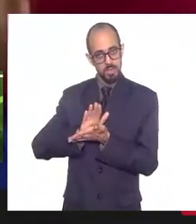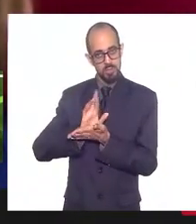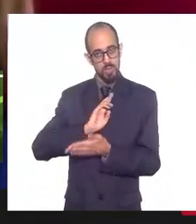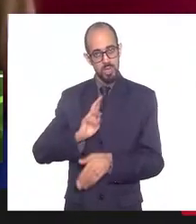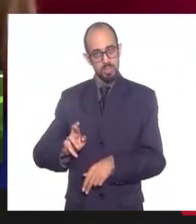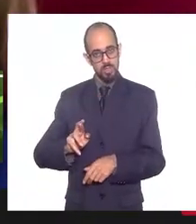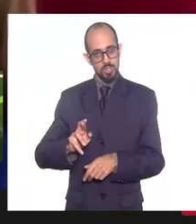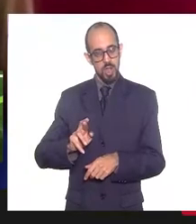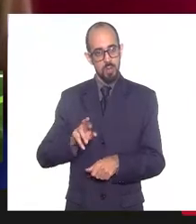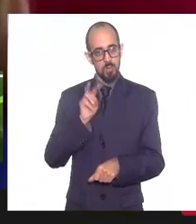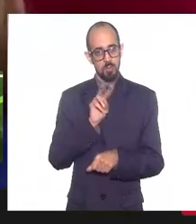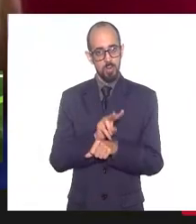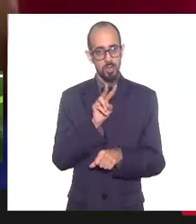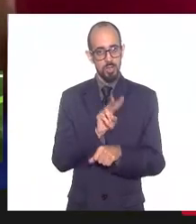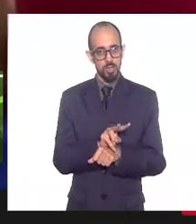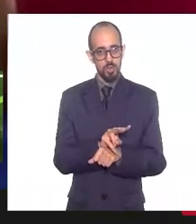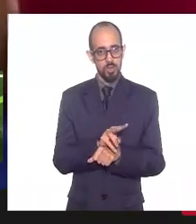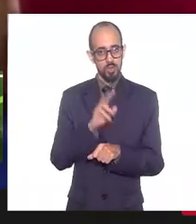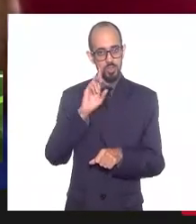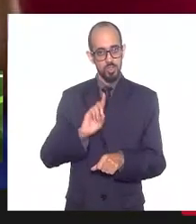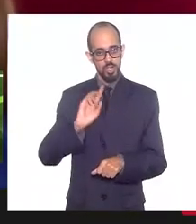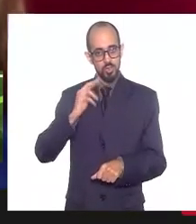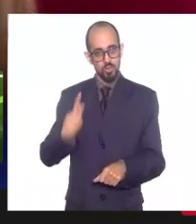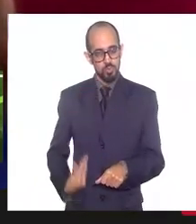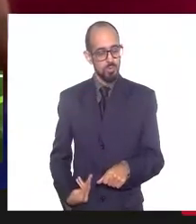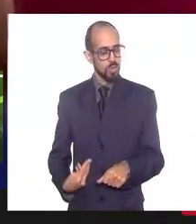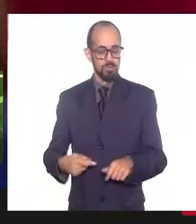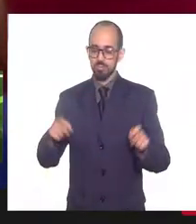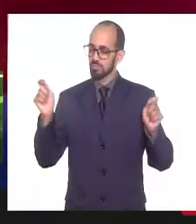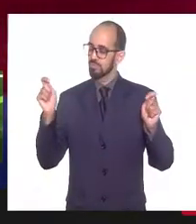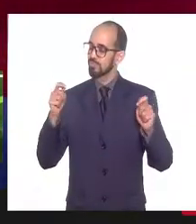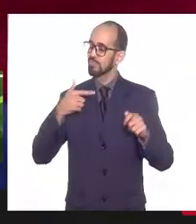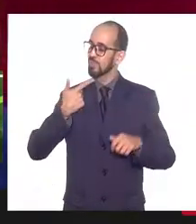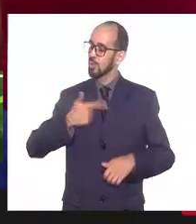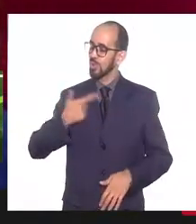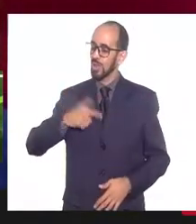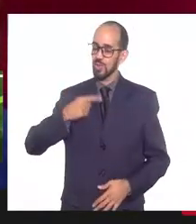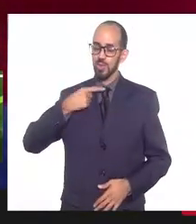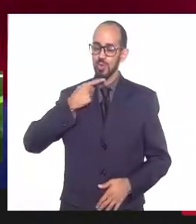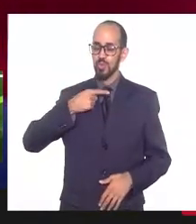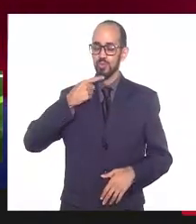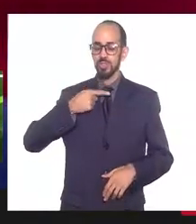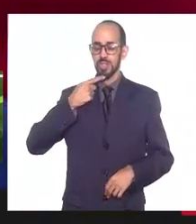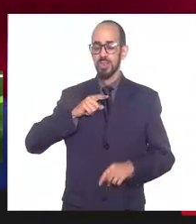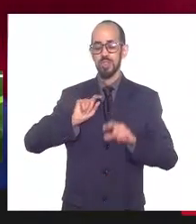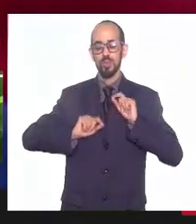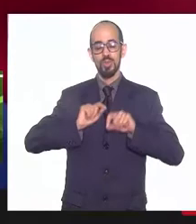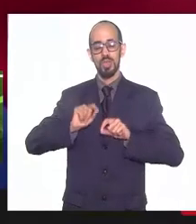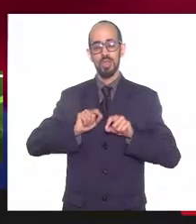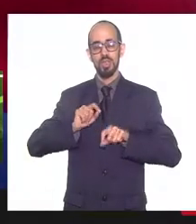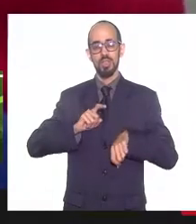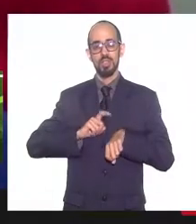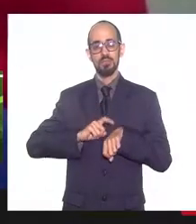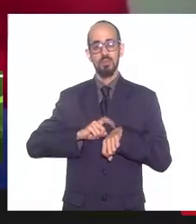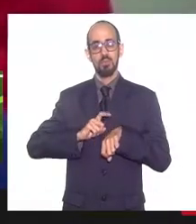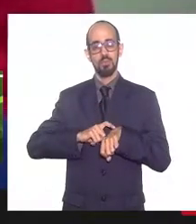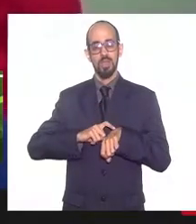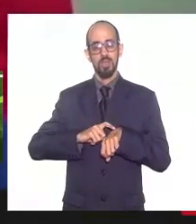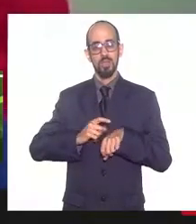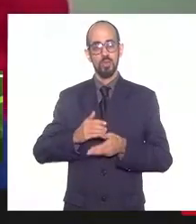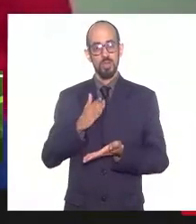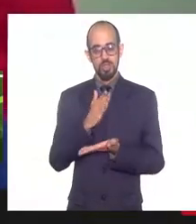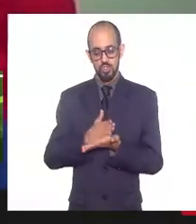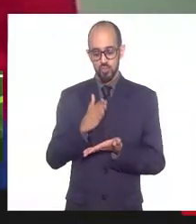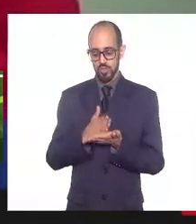religioso, protetores dos direitos humanos, não há dúvida que no momento da divisão